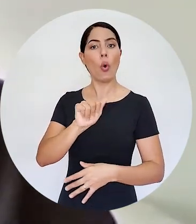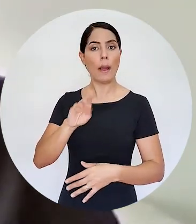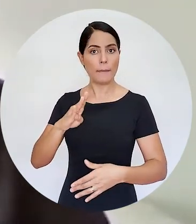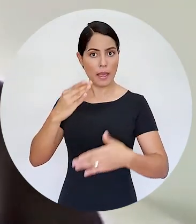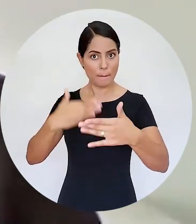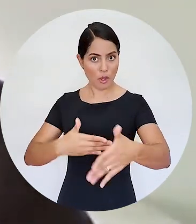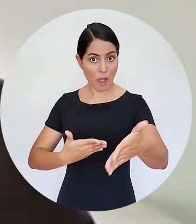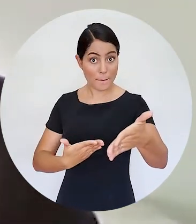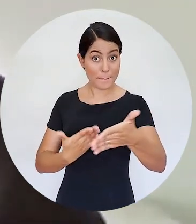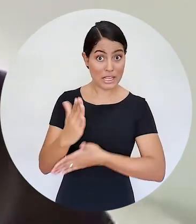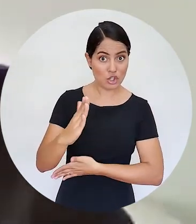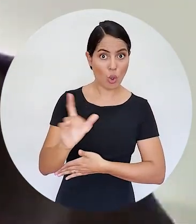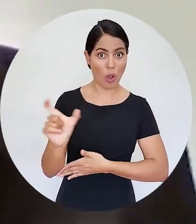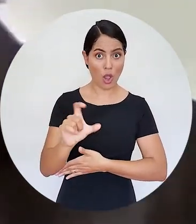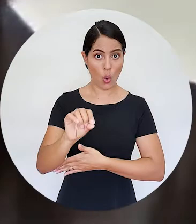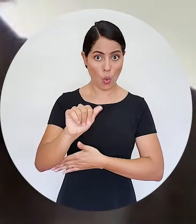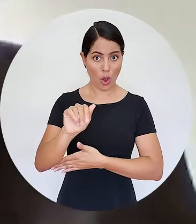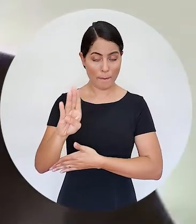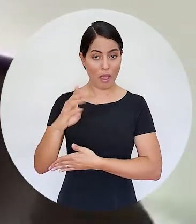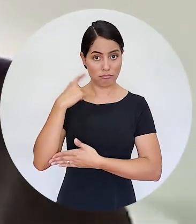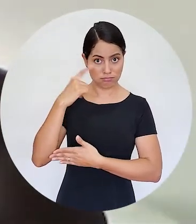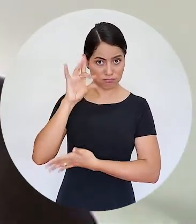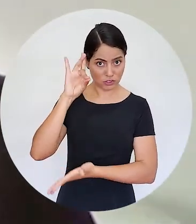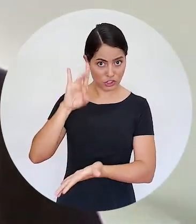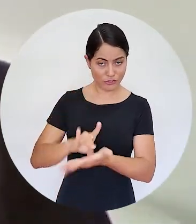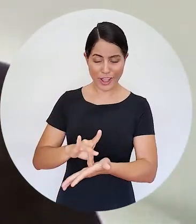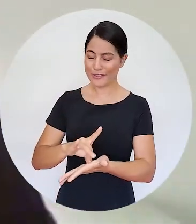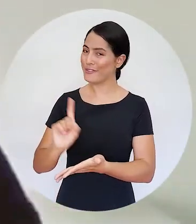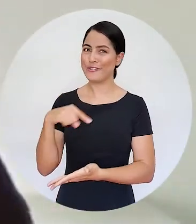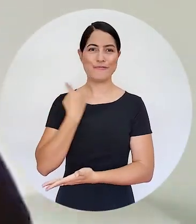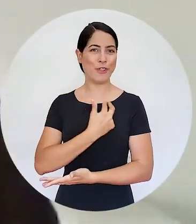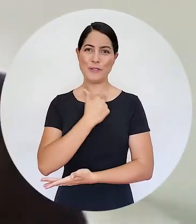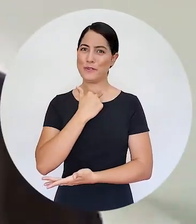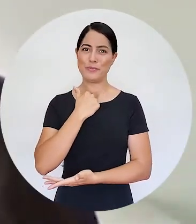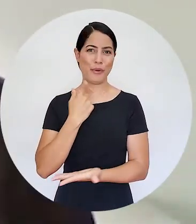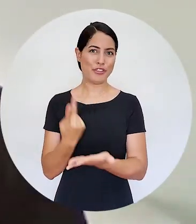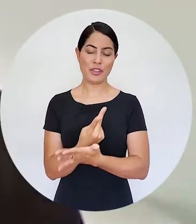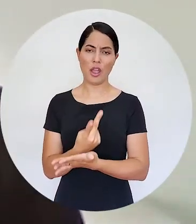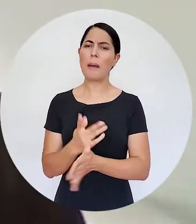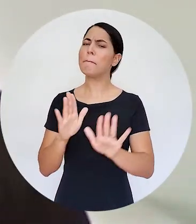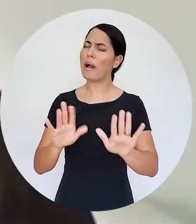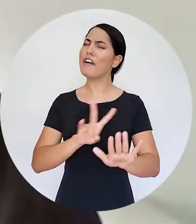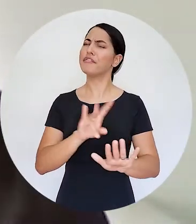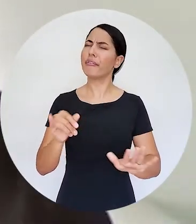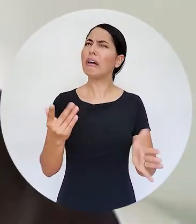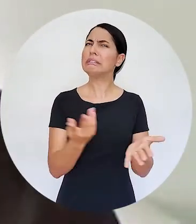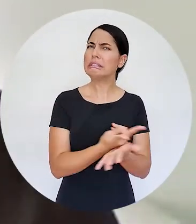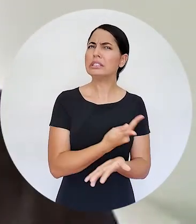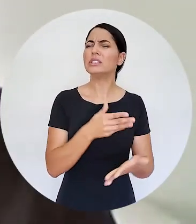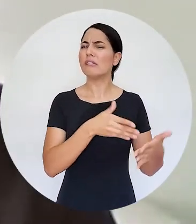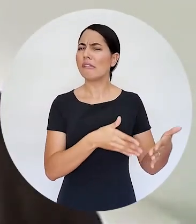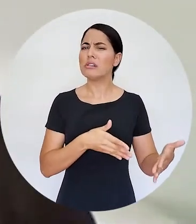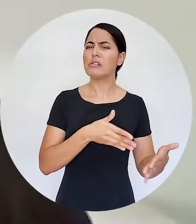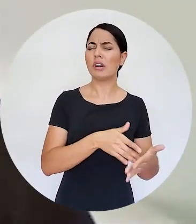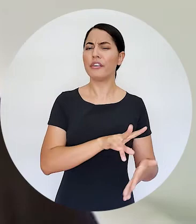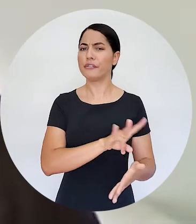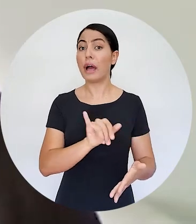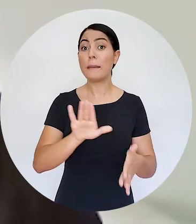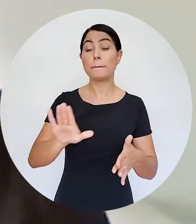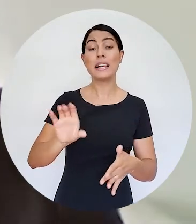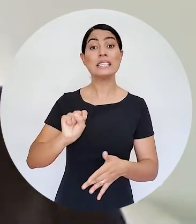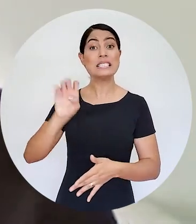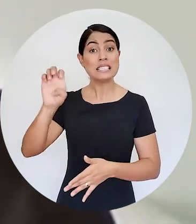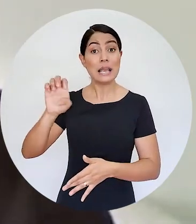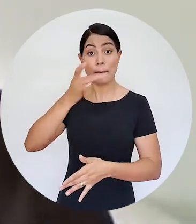a profissão e com nosso cliente então a gente não pode errar erros inevitavelmente vão acontecer mas eles vão acontecer menos ainda se você tiver com